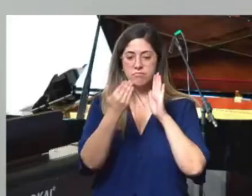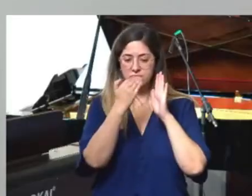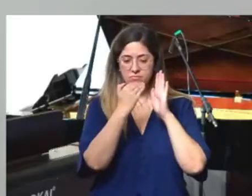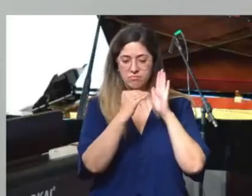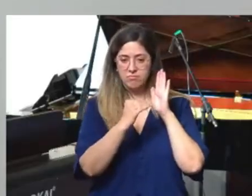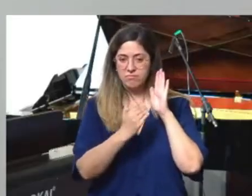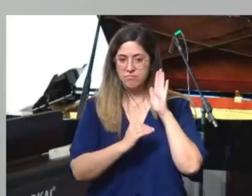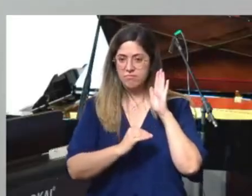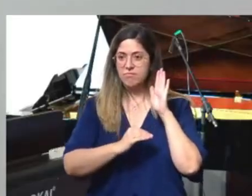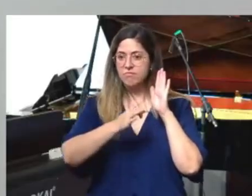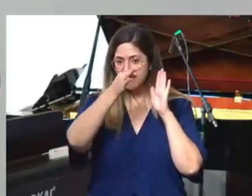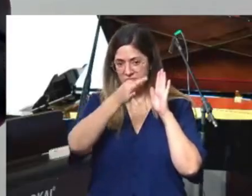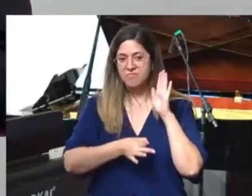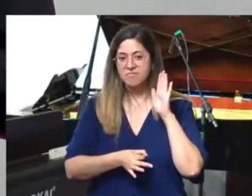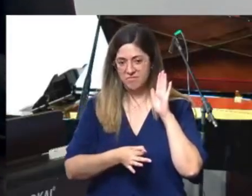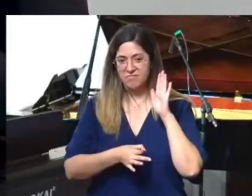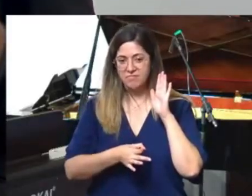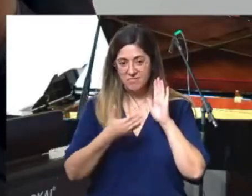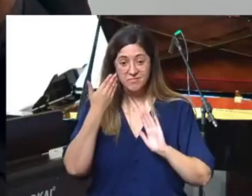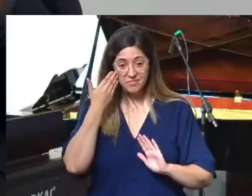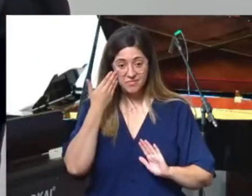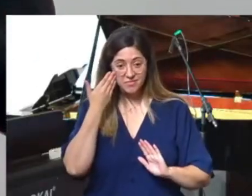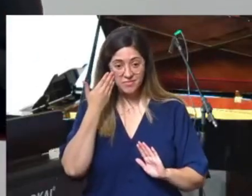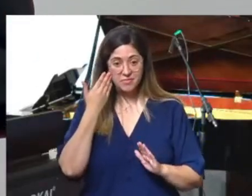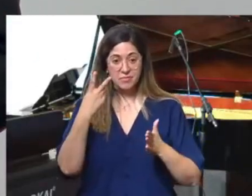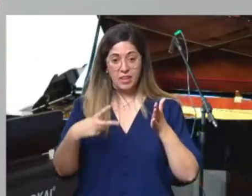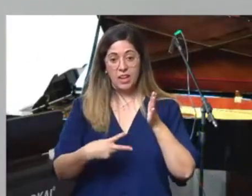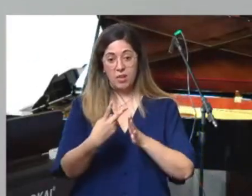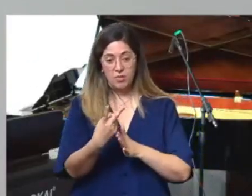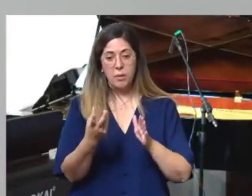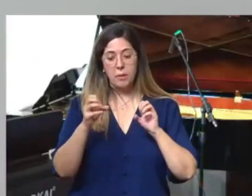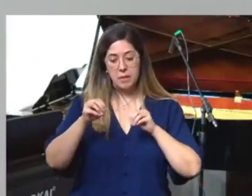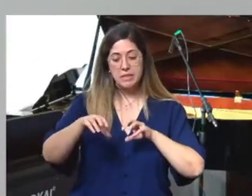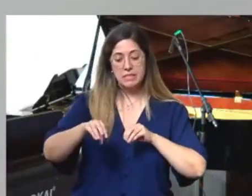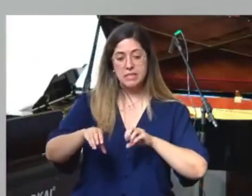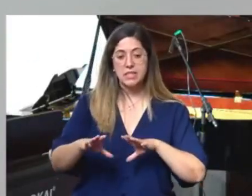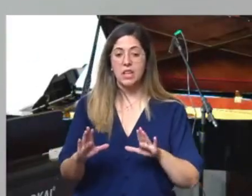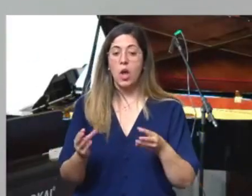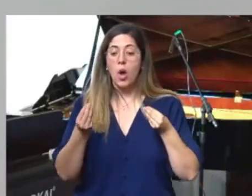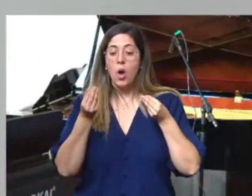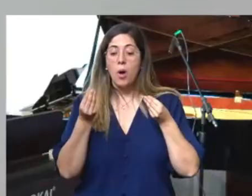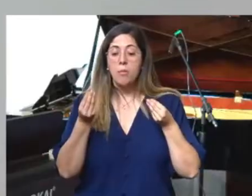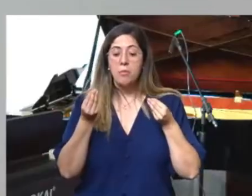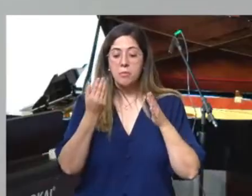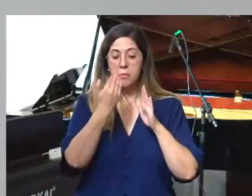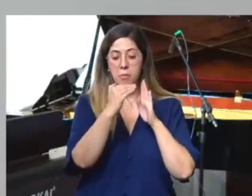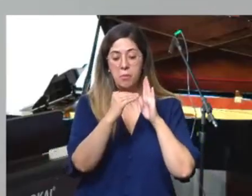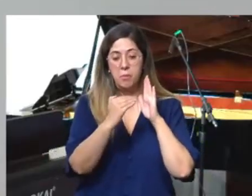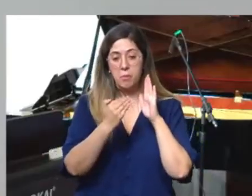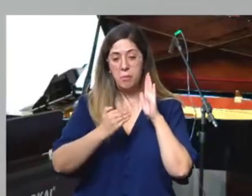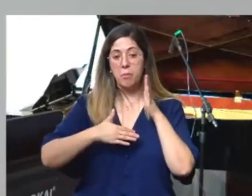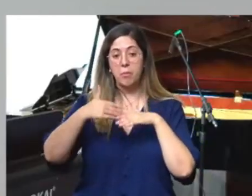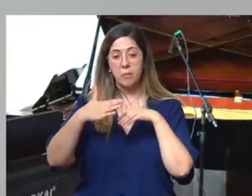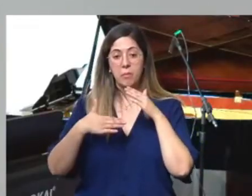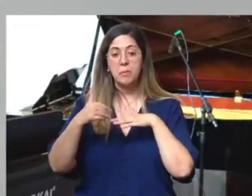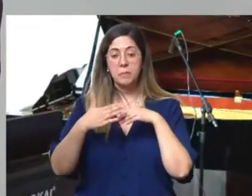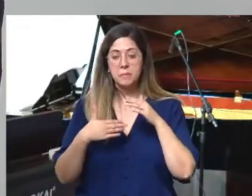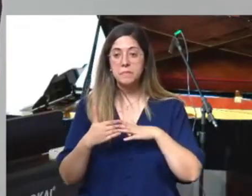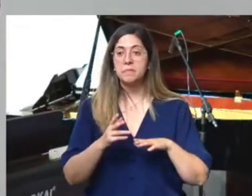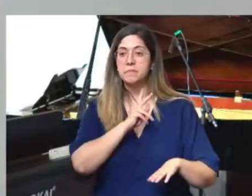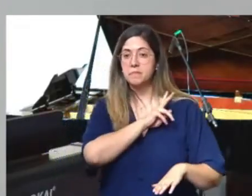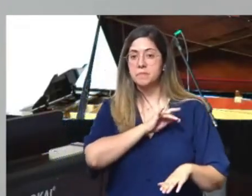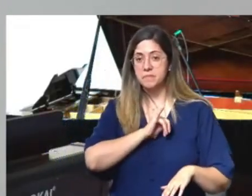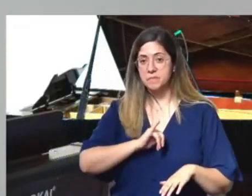plano em ação. O capítulo 2, queridos, então vai nos dar este plano em ação do apóstolo